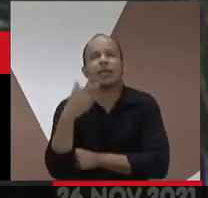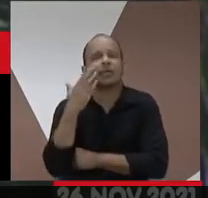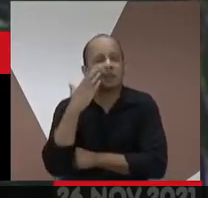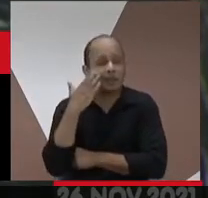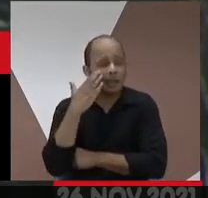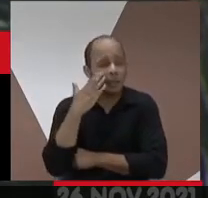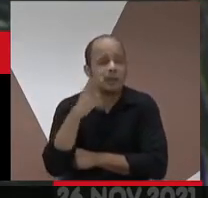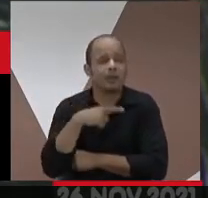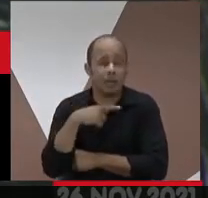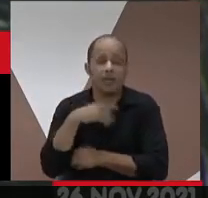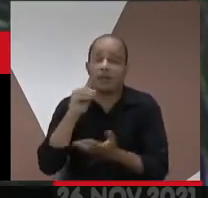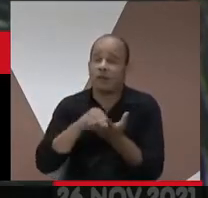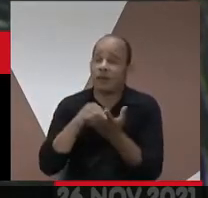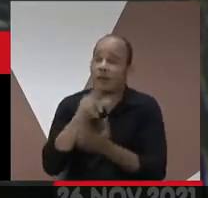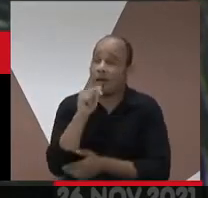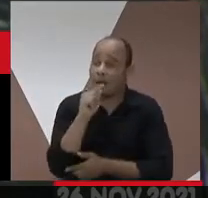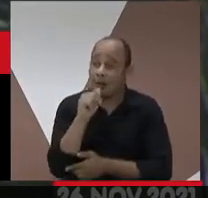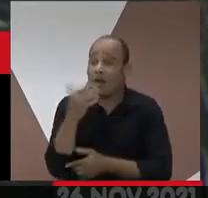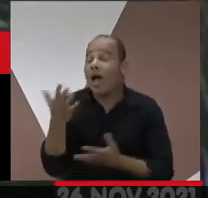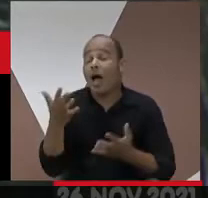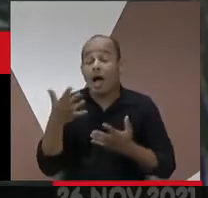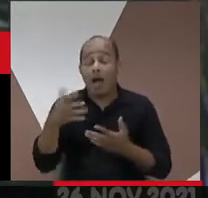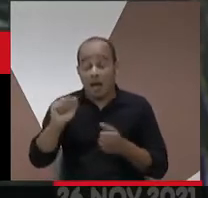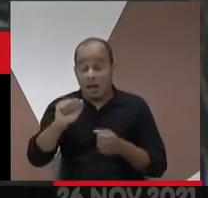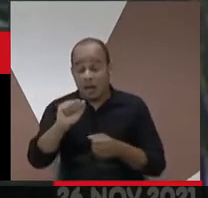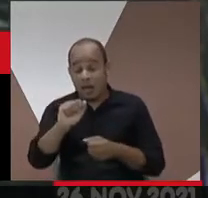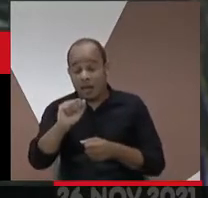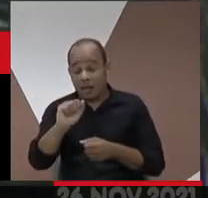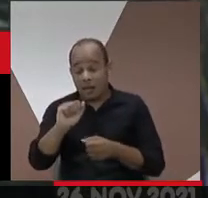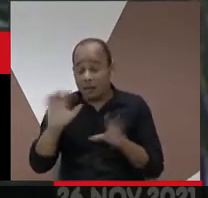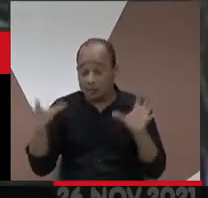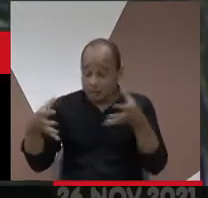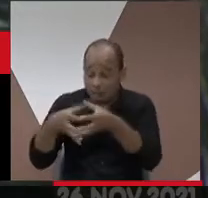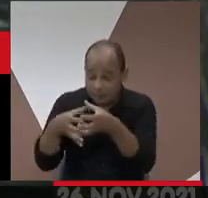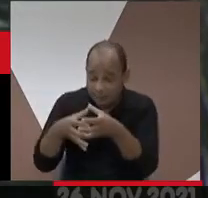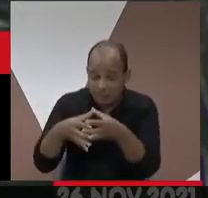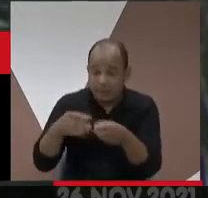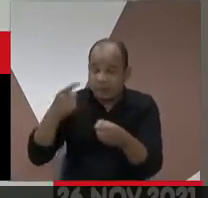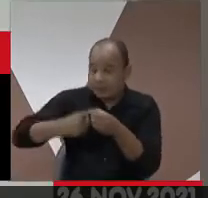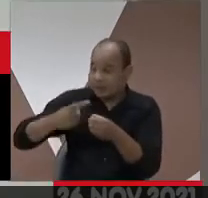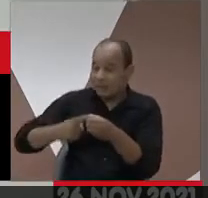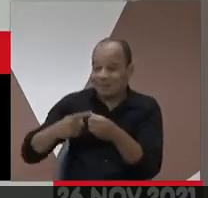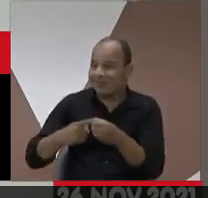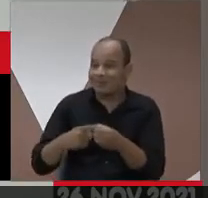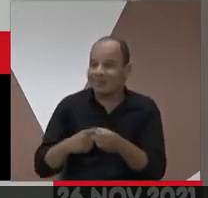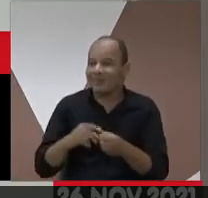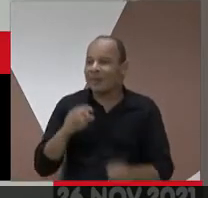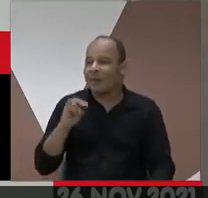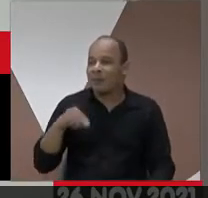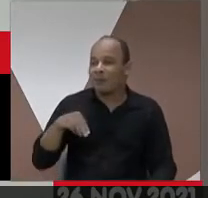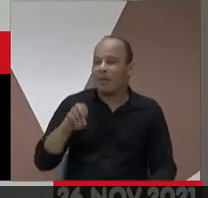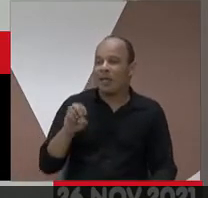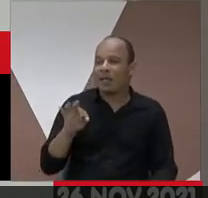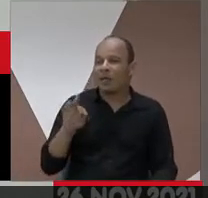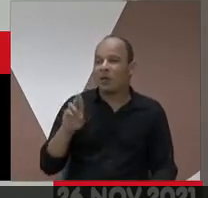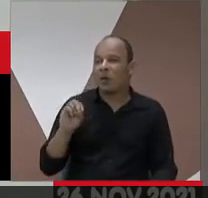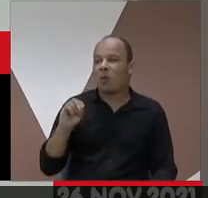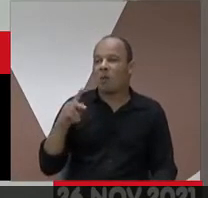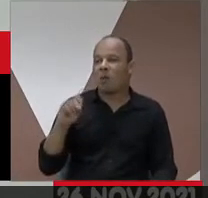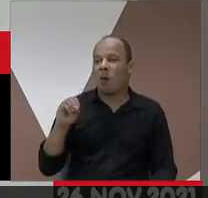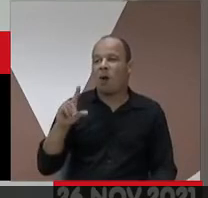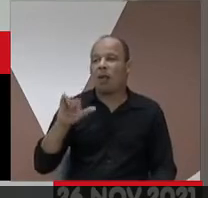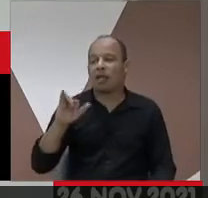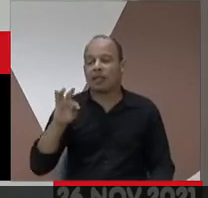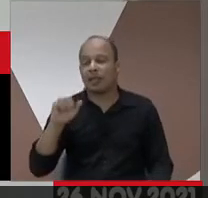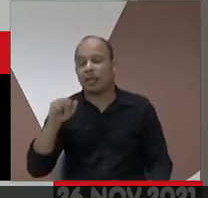que, aliás, deveria estar aqui. A Agência Metropolitana não está participando dessa discussão, o Conselho Metropolitano também não,